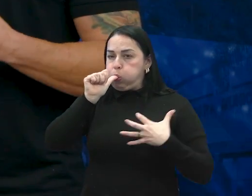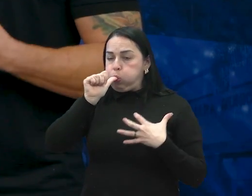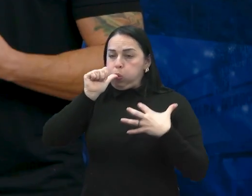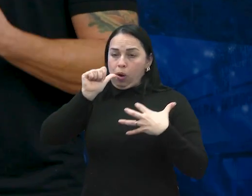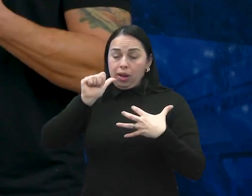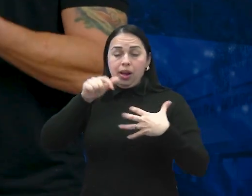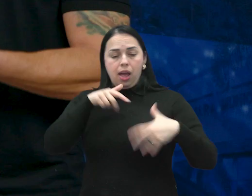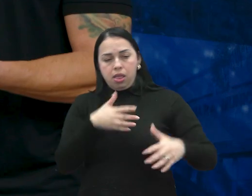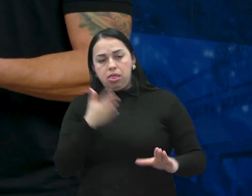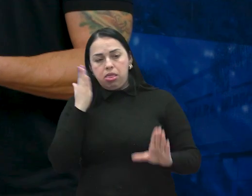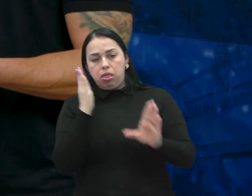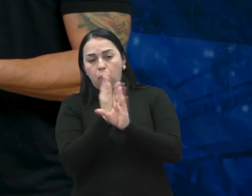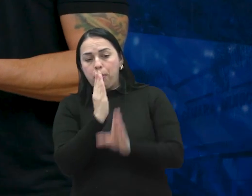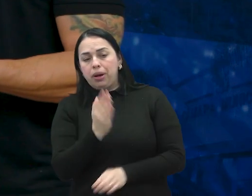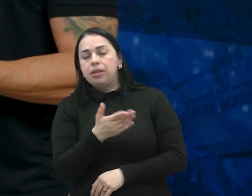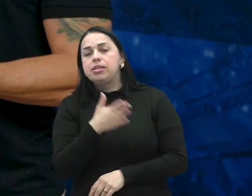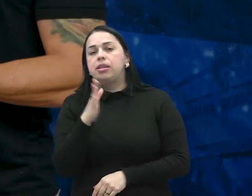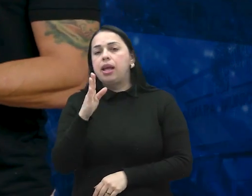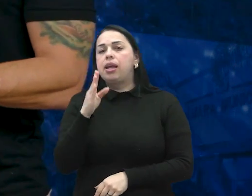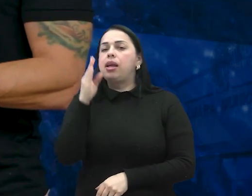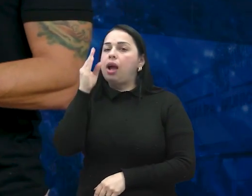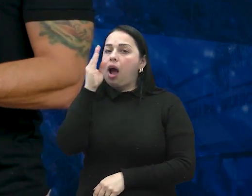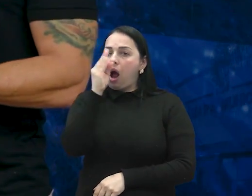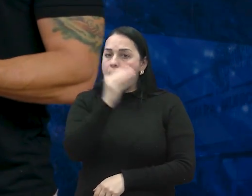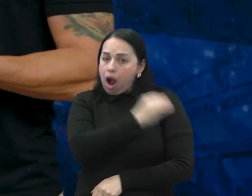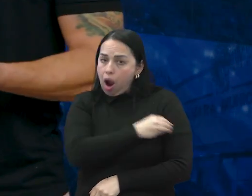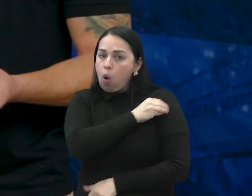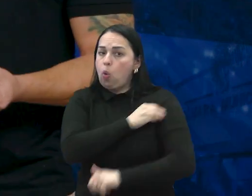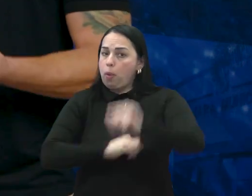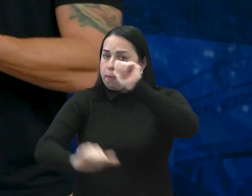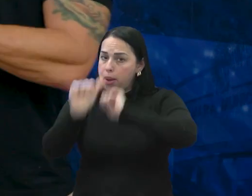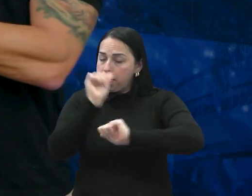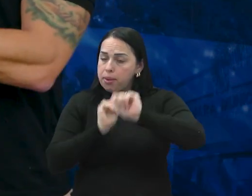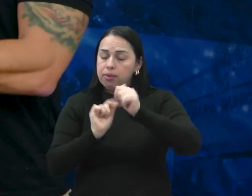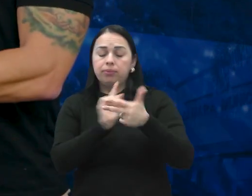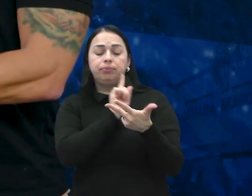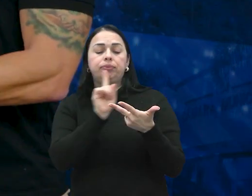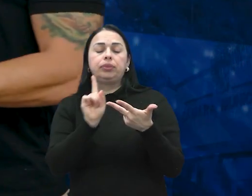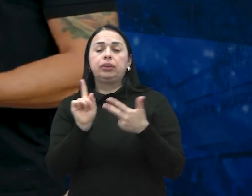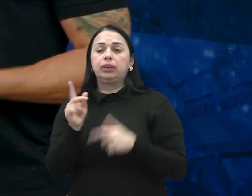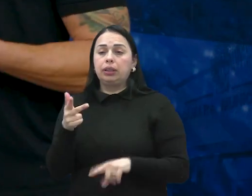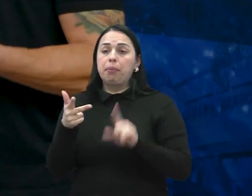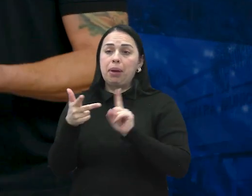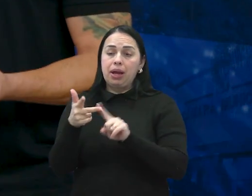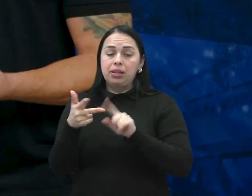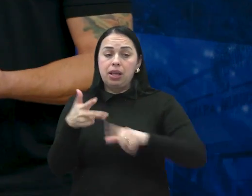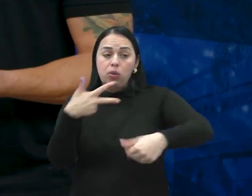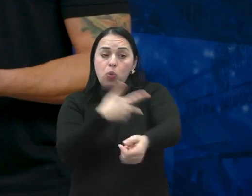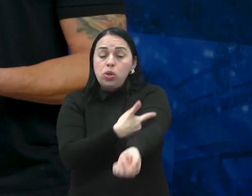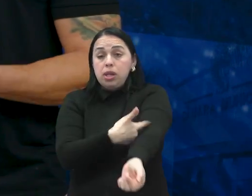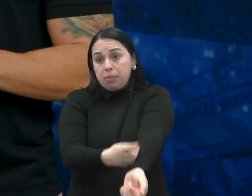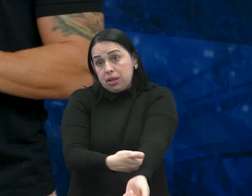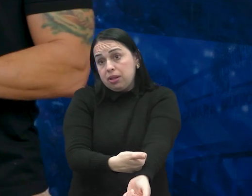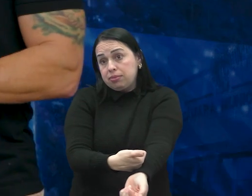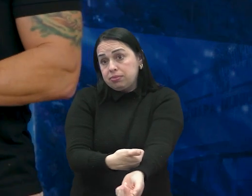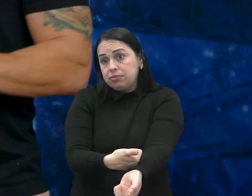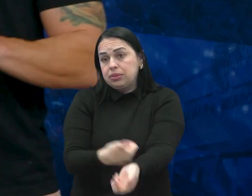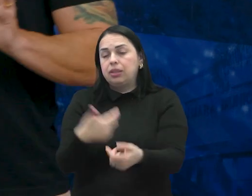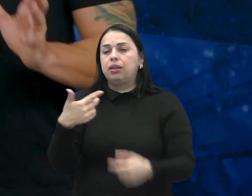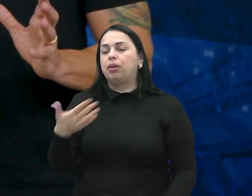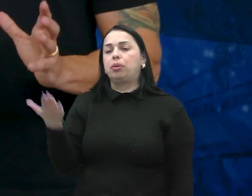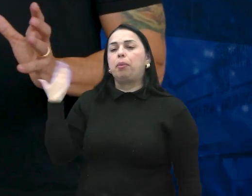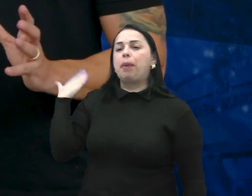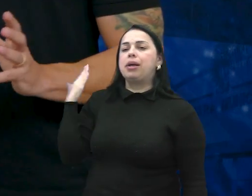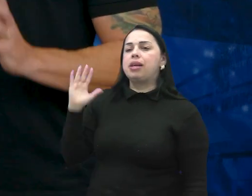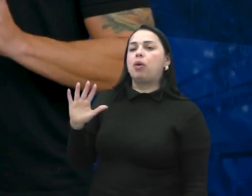pulmão, ele identifica a quantidade de álcool que tem no sangue, e uma outra alternativa é o exame de sangue propriamente dito. Então lá